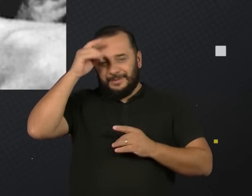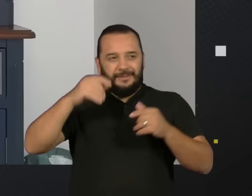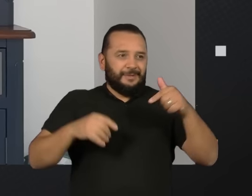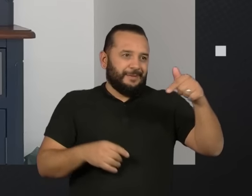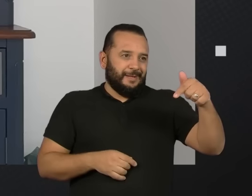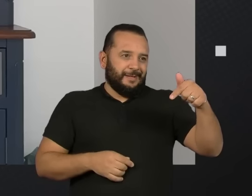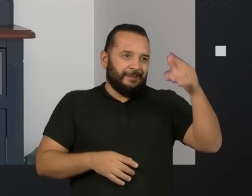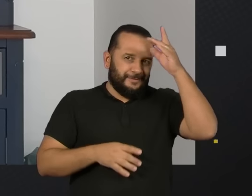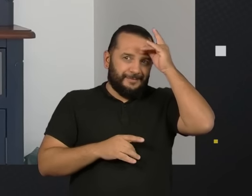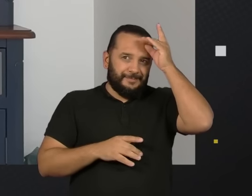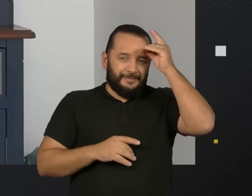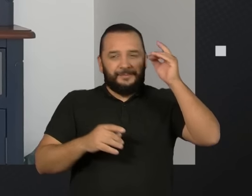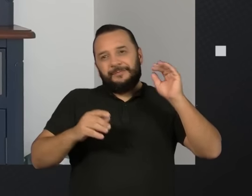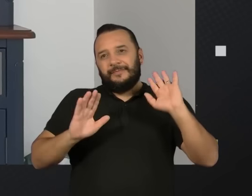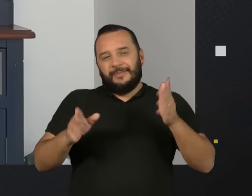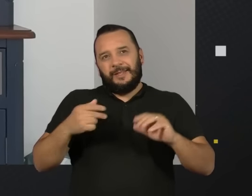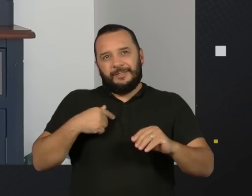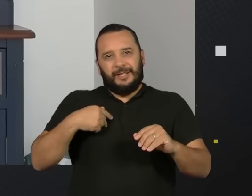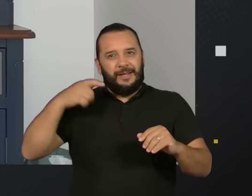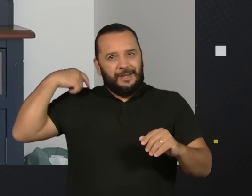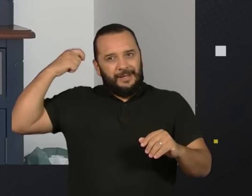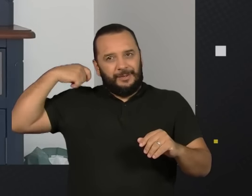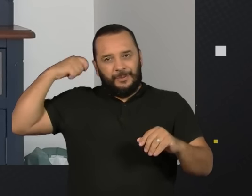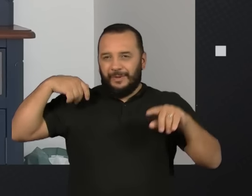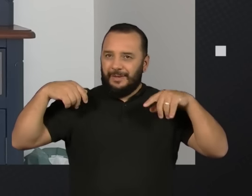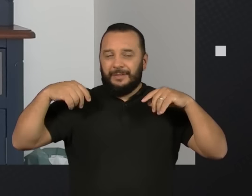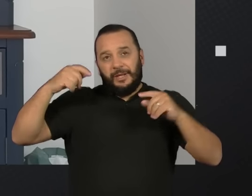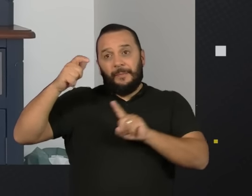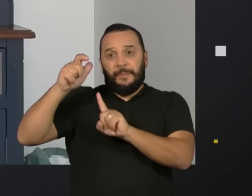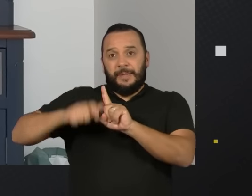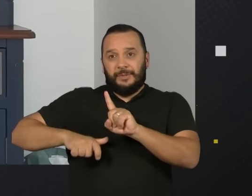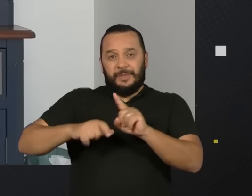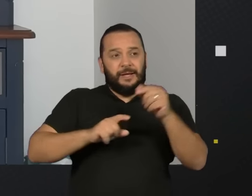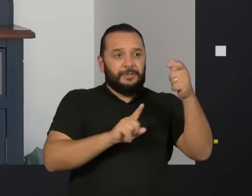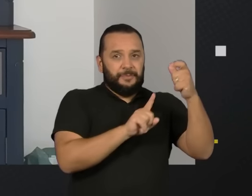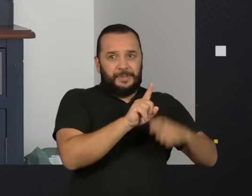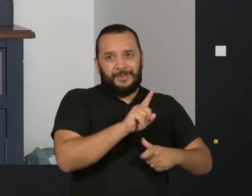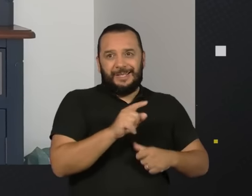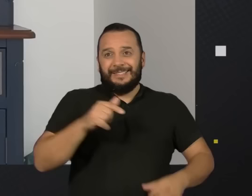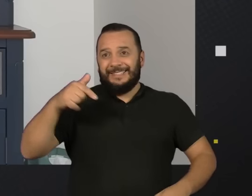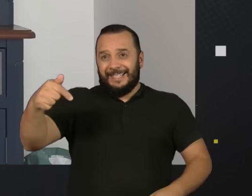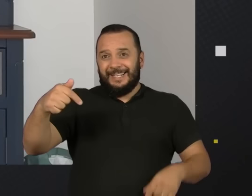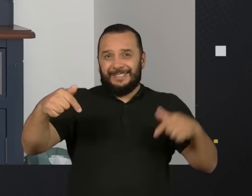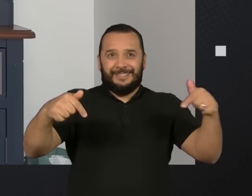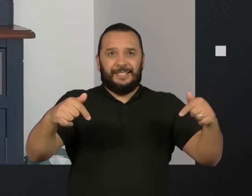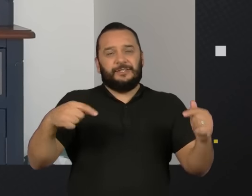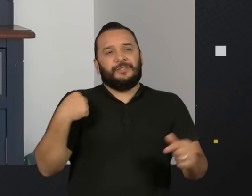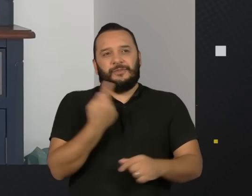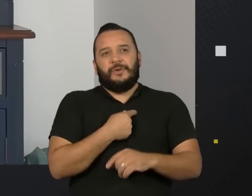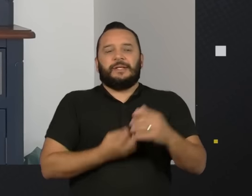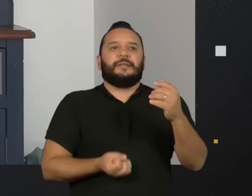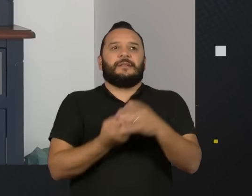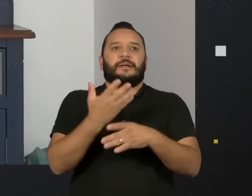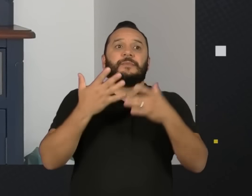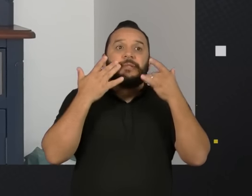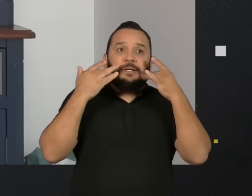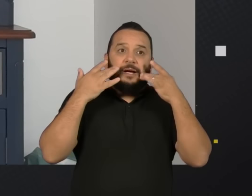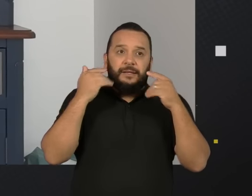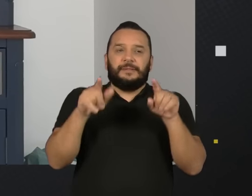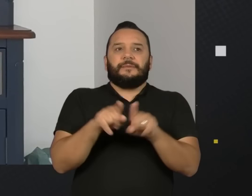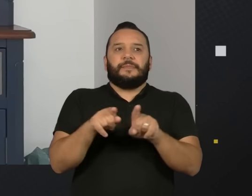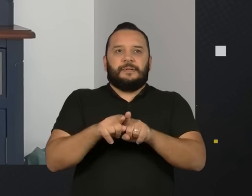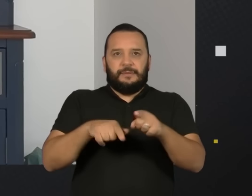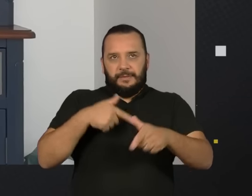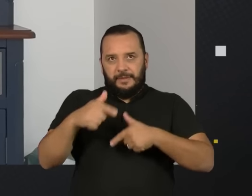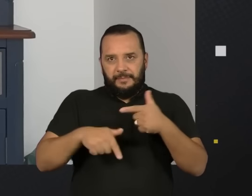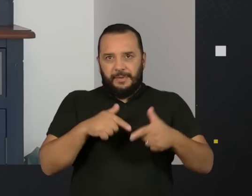através de corpo e voz, o que depois a gente repetiu esse jeito de construir a peça, de construir o trabalho, de